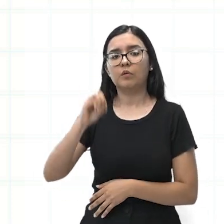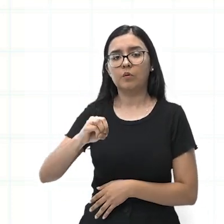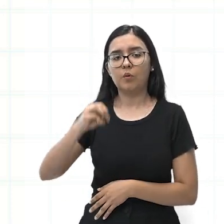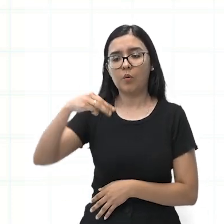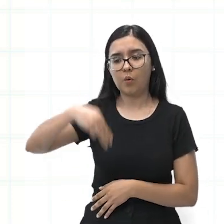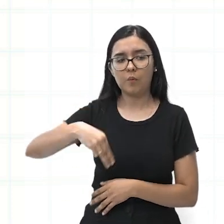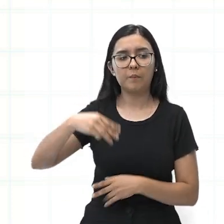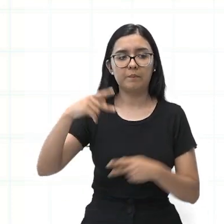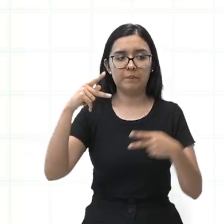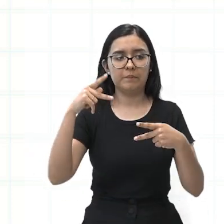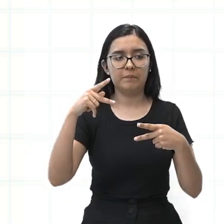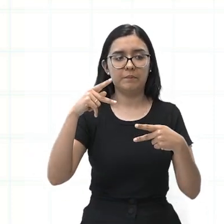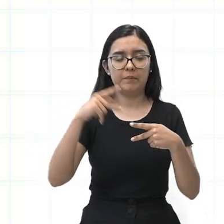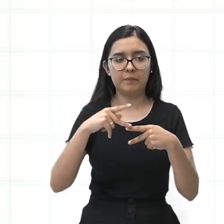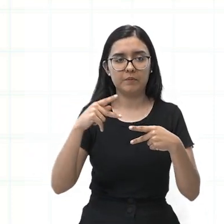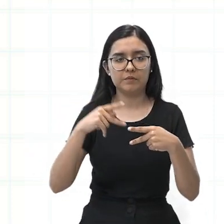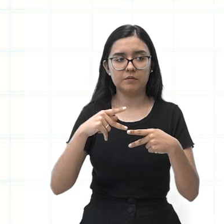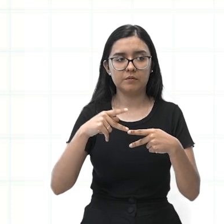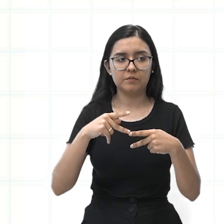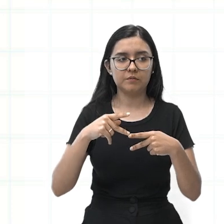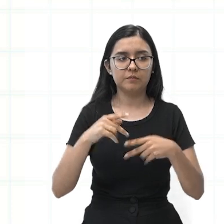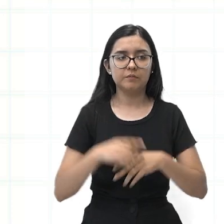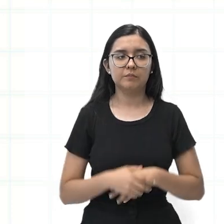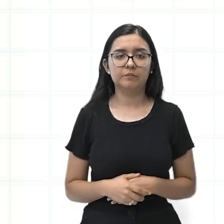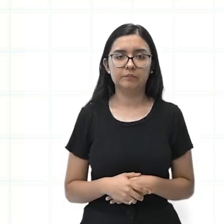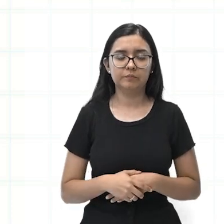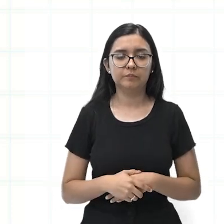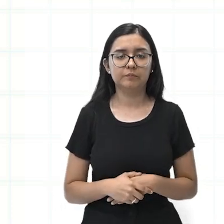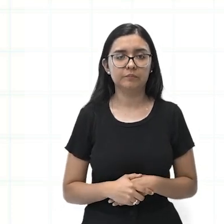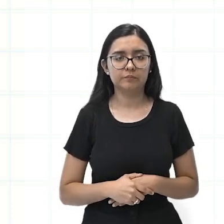livros. A palavrinha lots quer dizer muitos, tá?